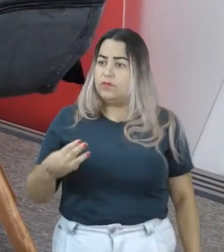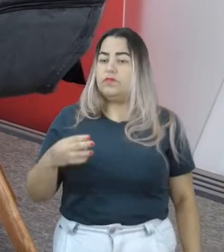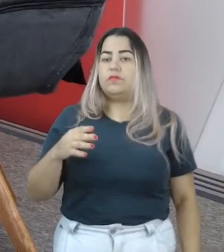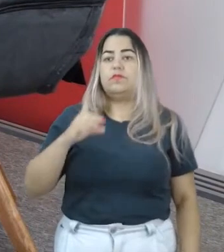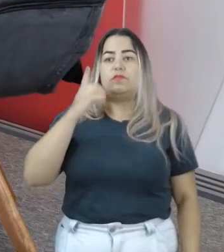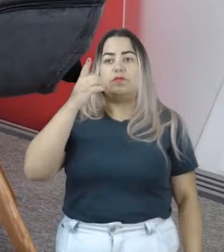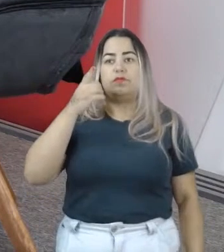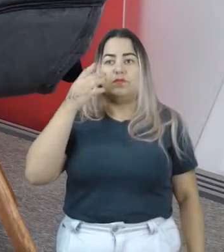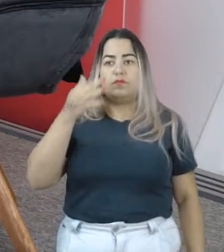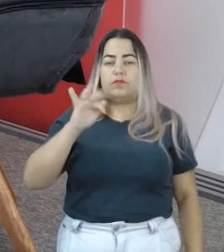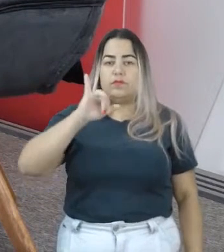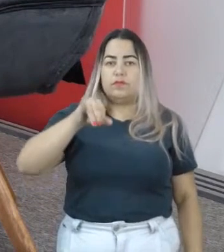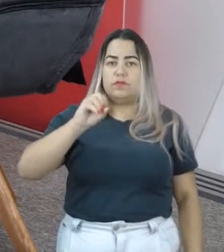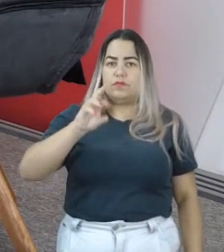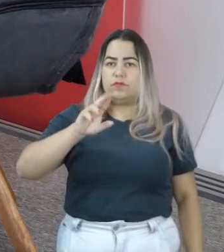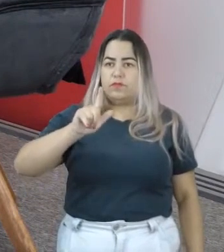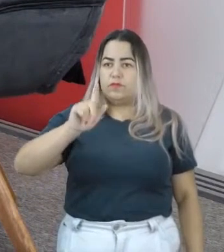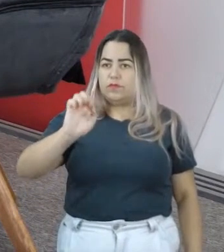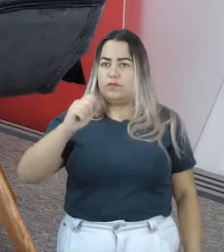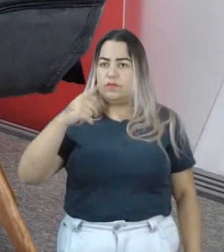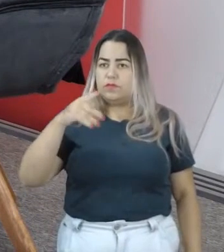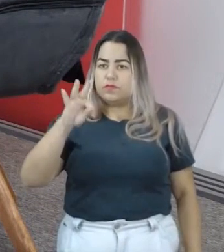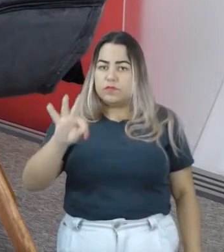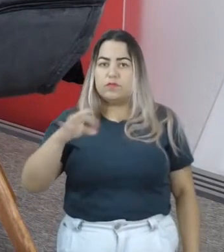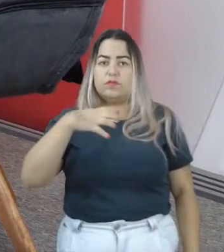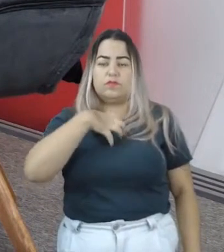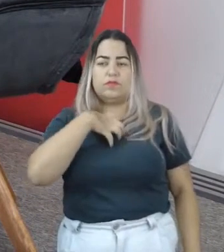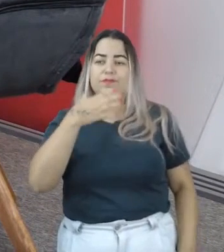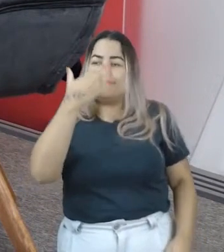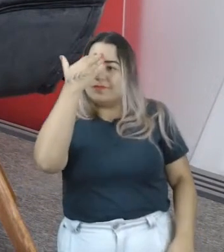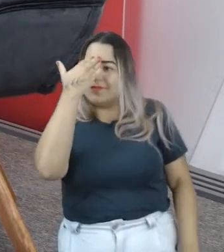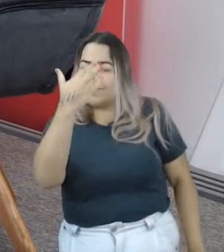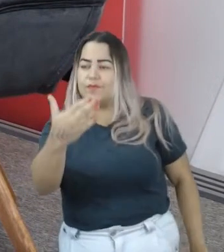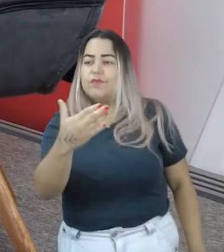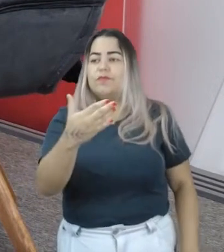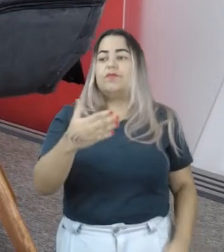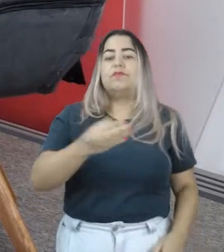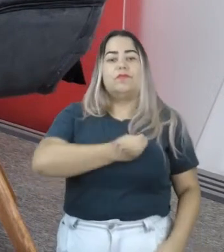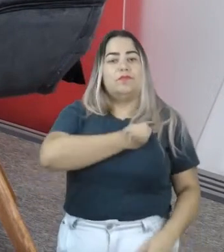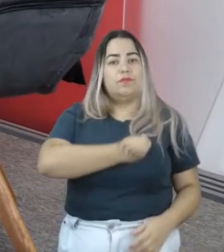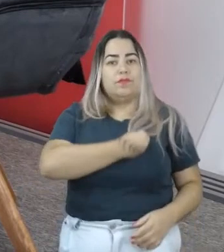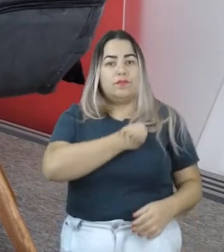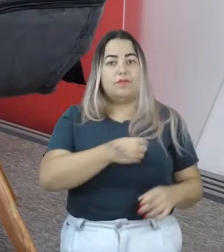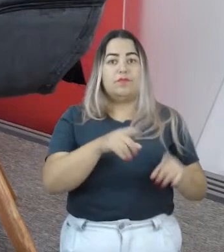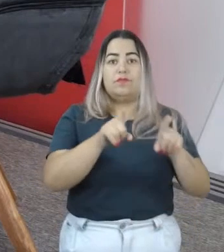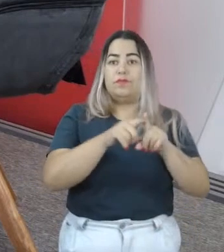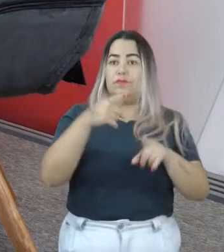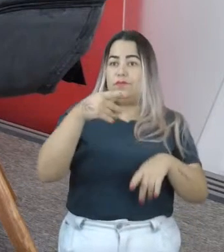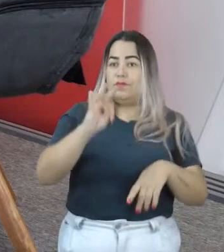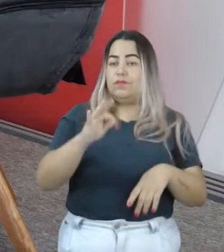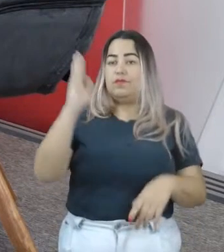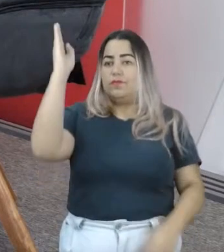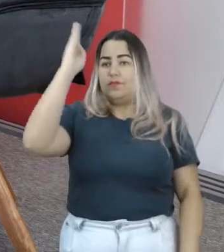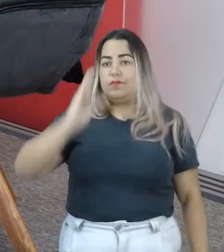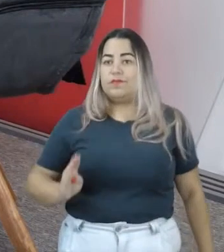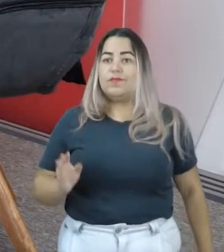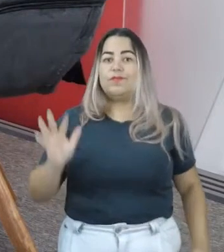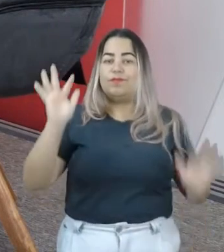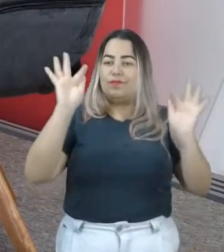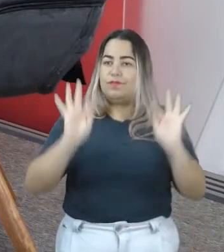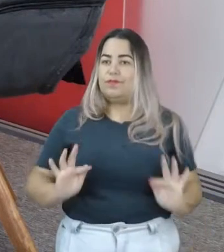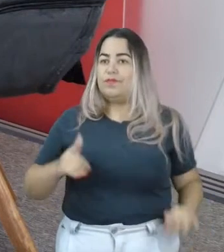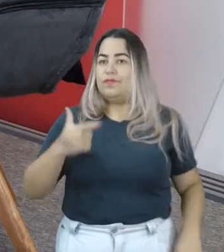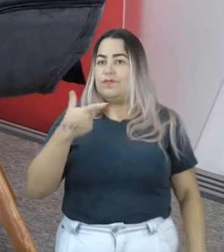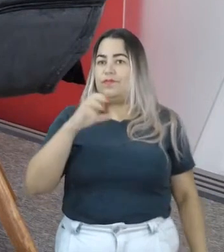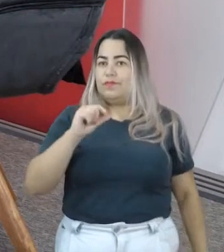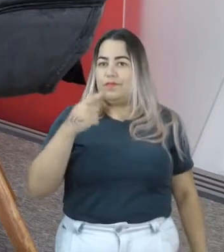Deputado federal Jorge Sola, do PT da Bahia, a gente agradece demais a sua presença aqui no Jornal PT Brasil, desejando já um feliz